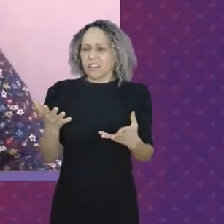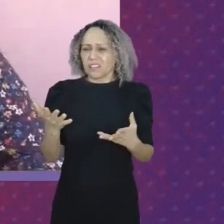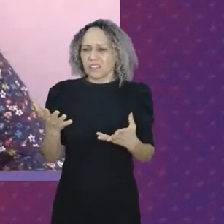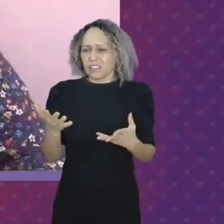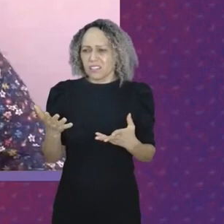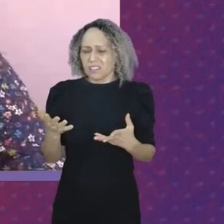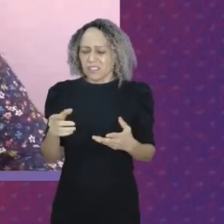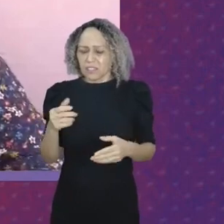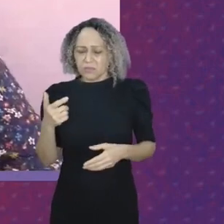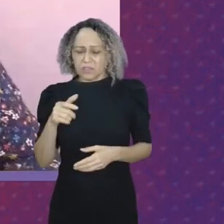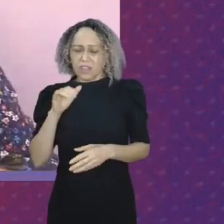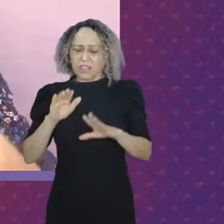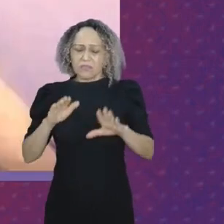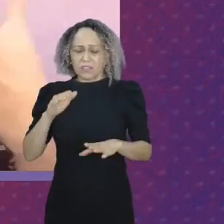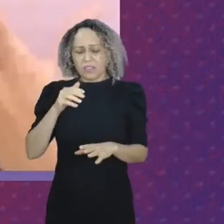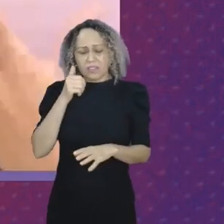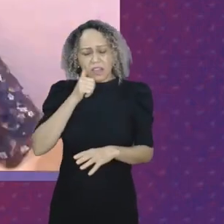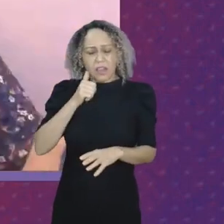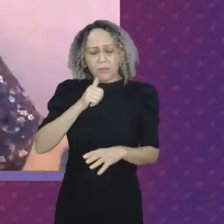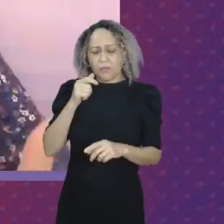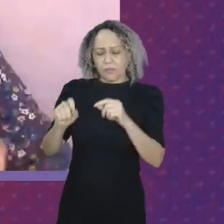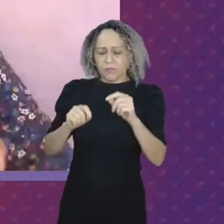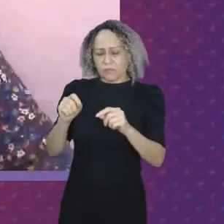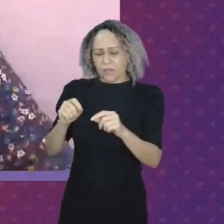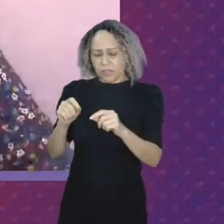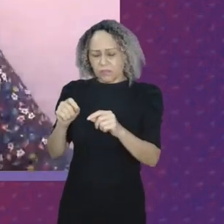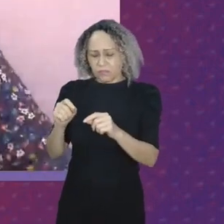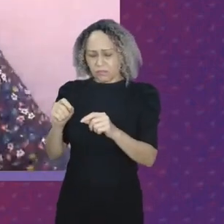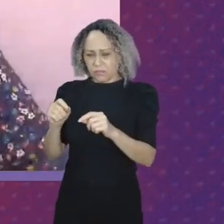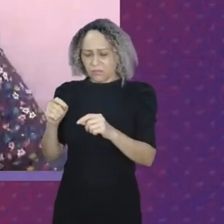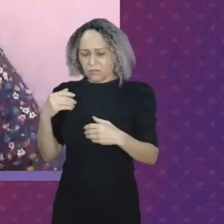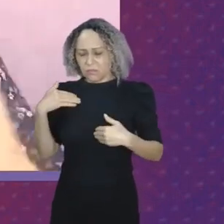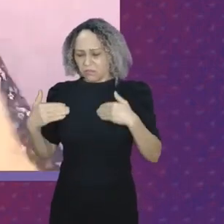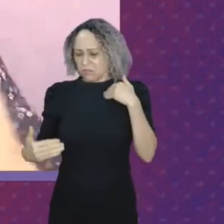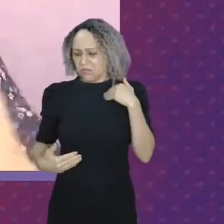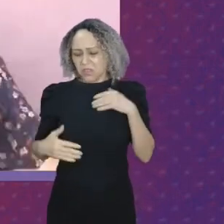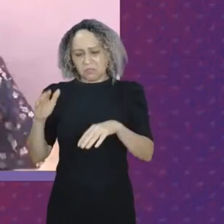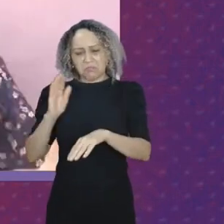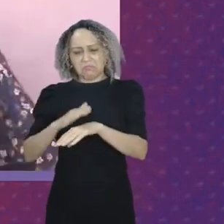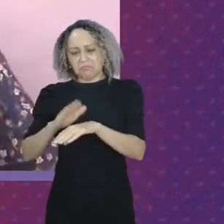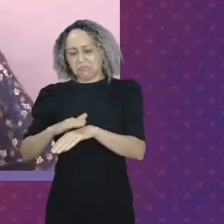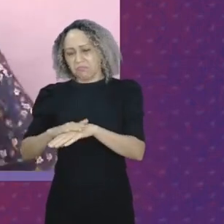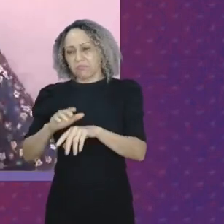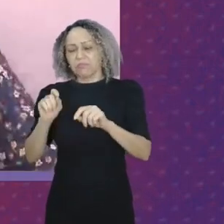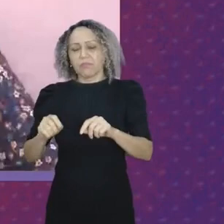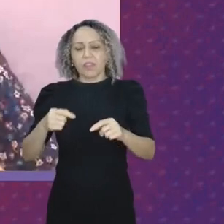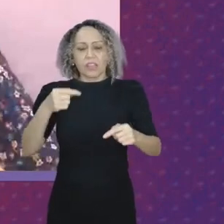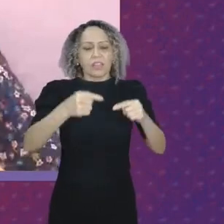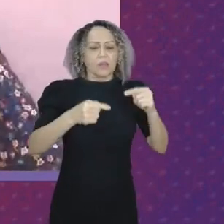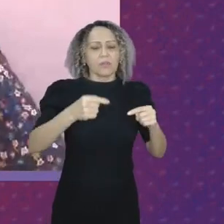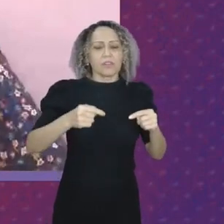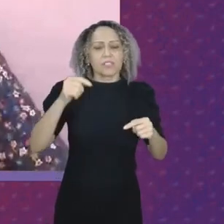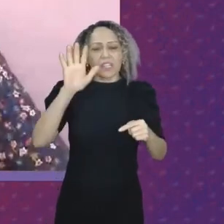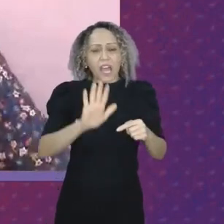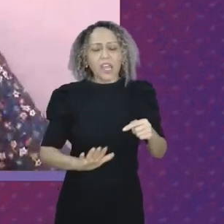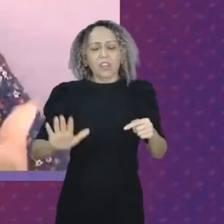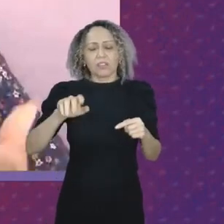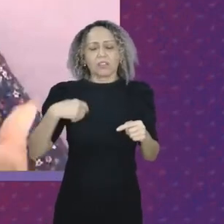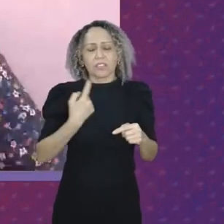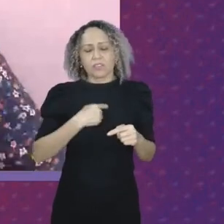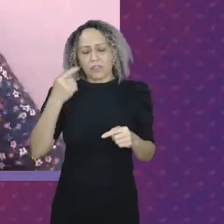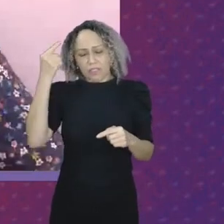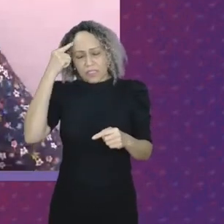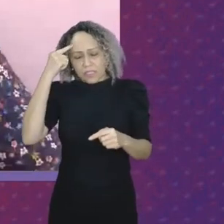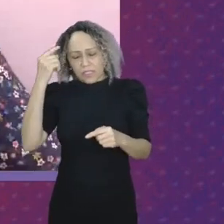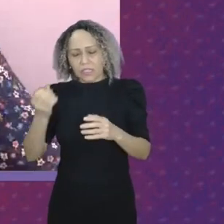de uma relação abusiva, você não garante ela o controle sobre o próprio corpo. Na política nacional, quando a gente teve a ideia da implementação da Casa da